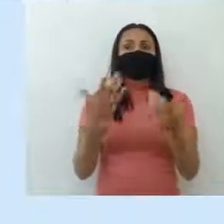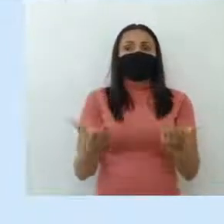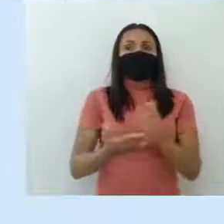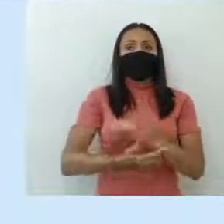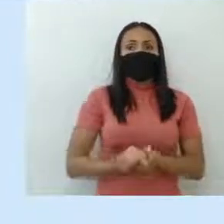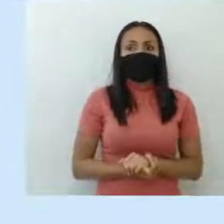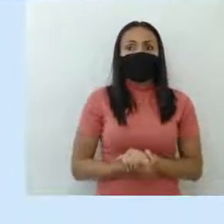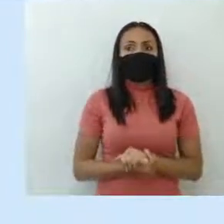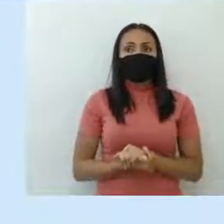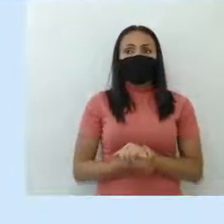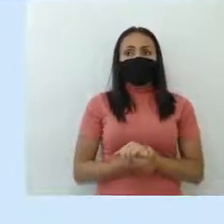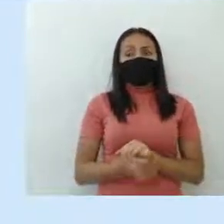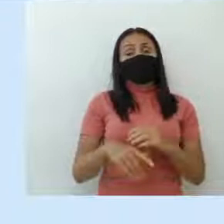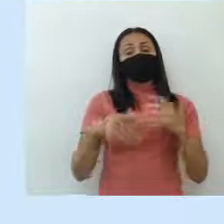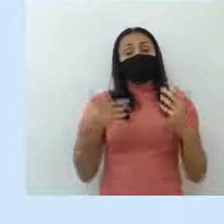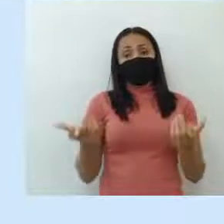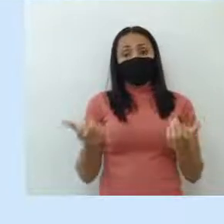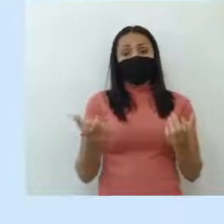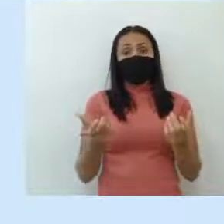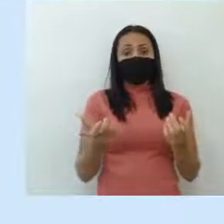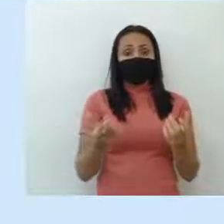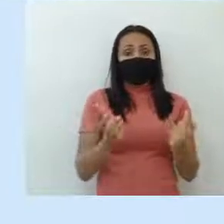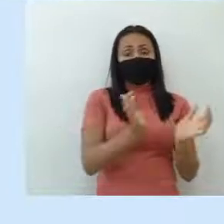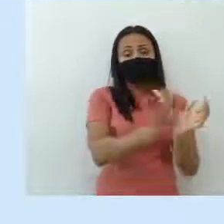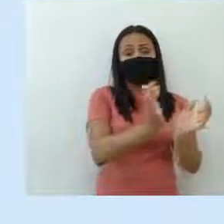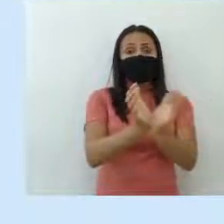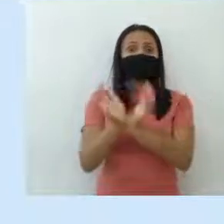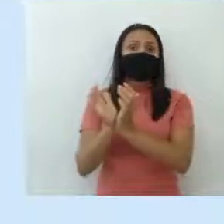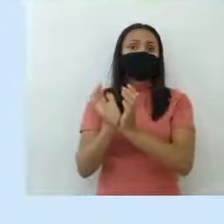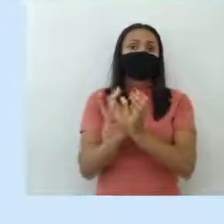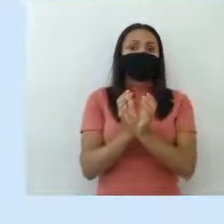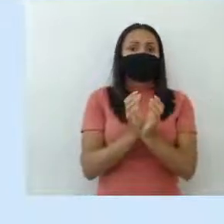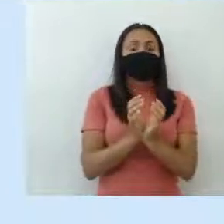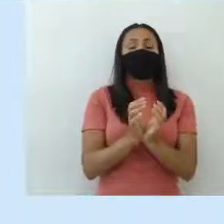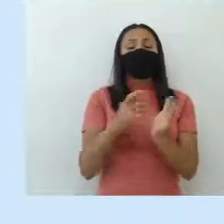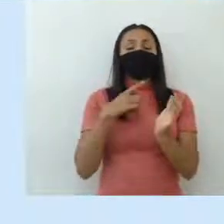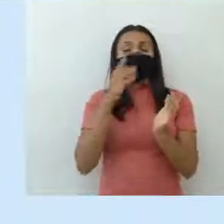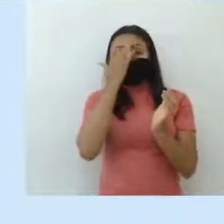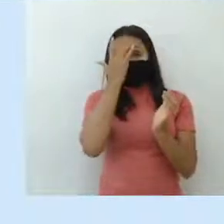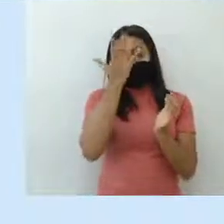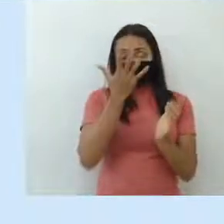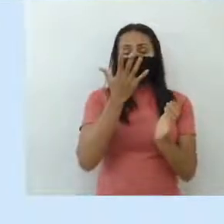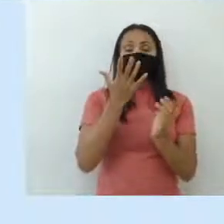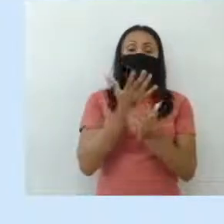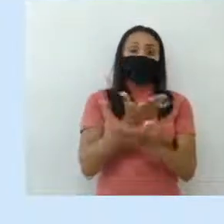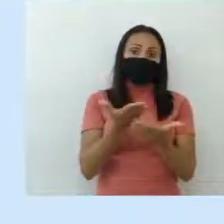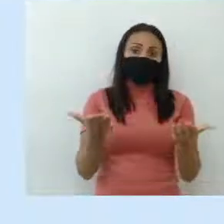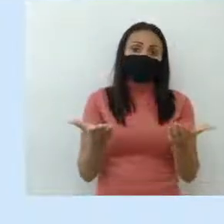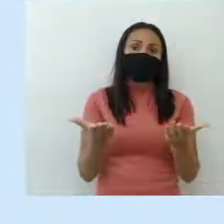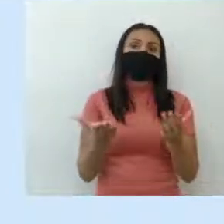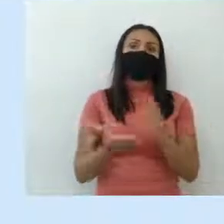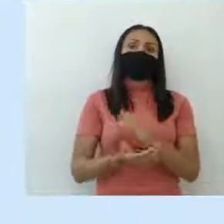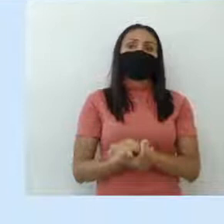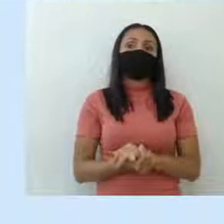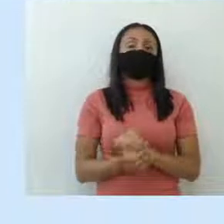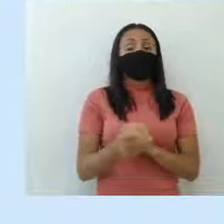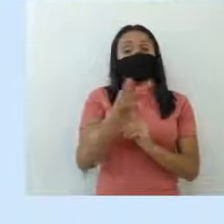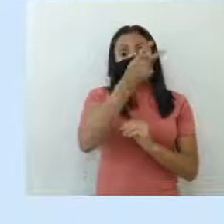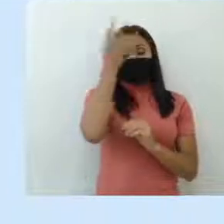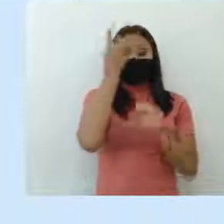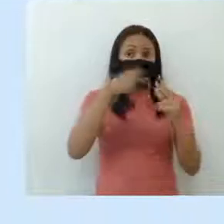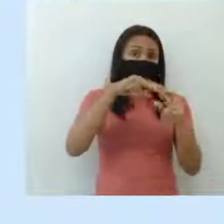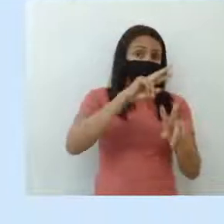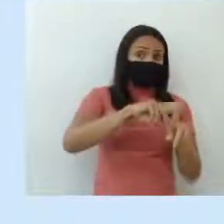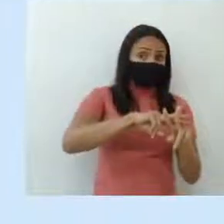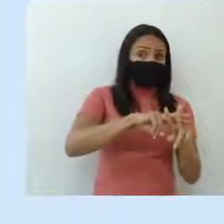as tribos, entre as comunidades, né? Então haviam traficantes que facilitavam muito isso, aprisionavam, né, as pessoas